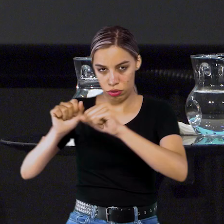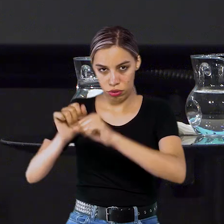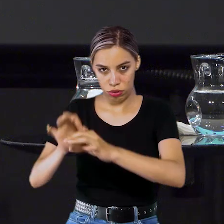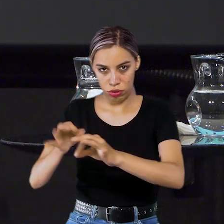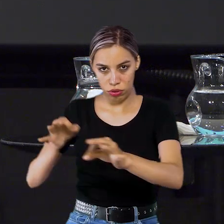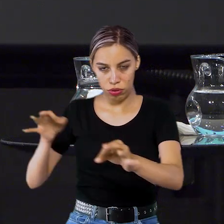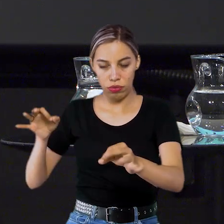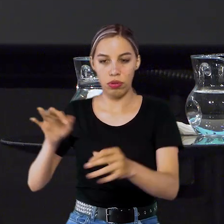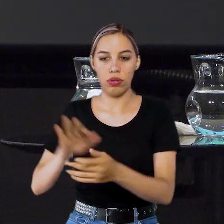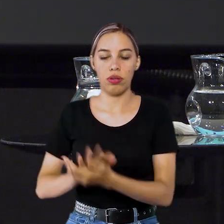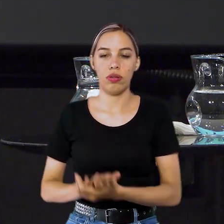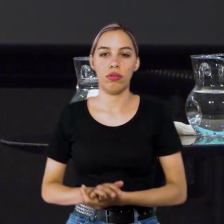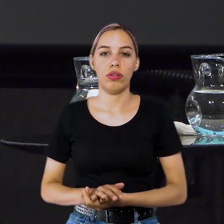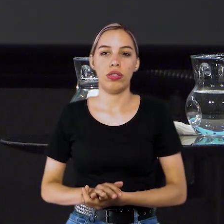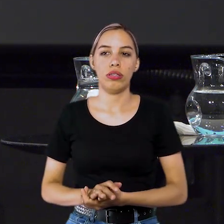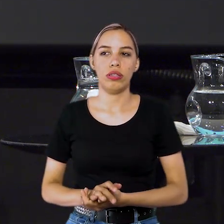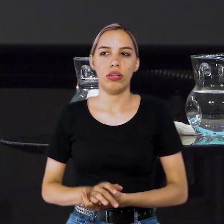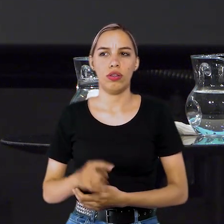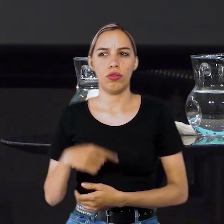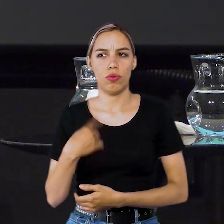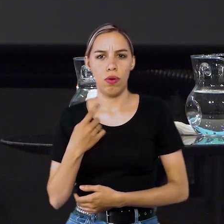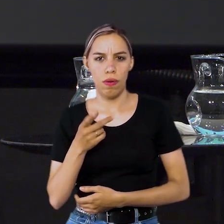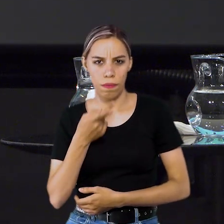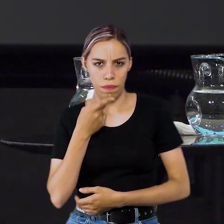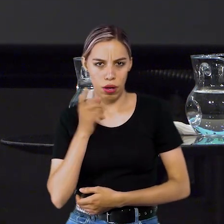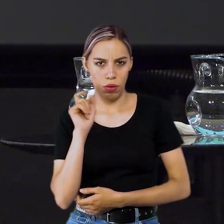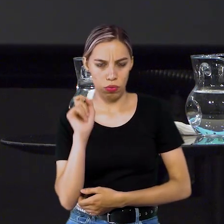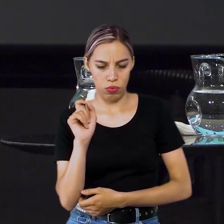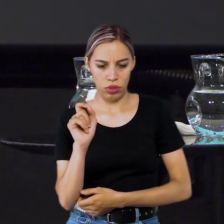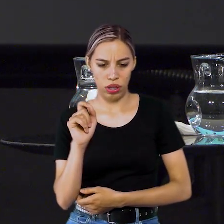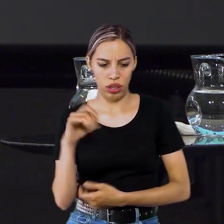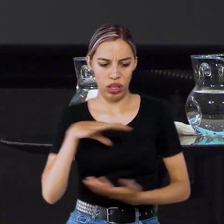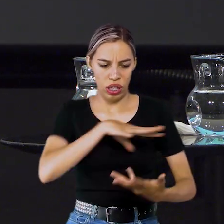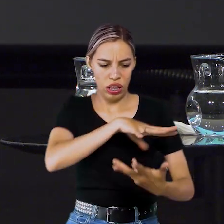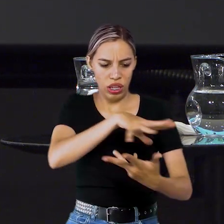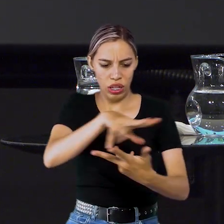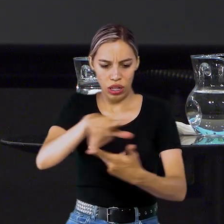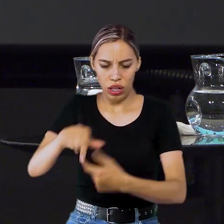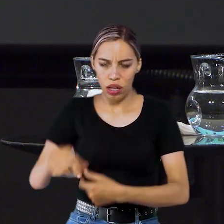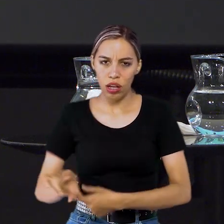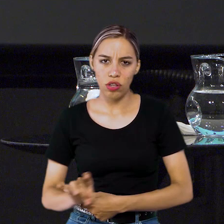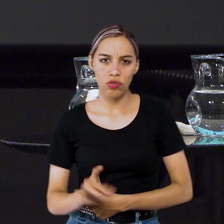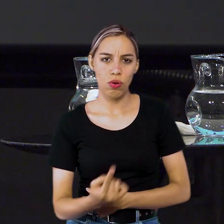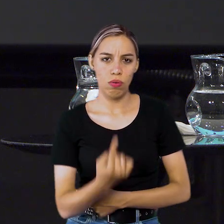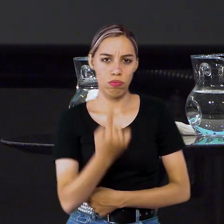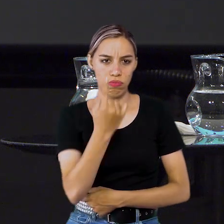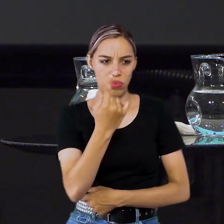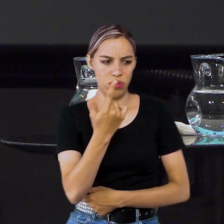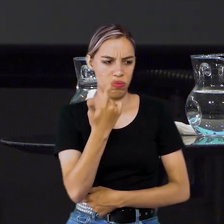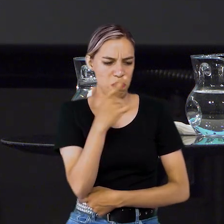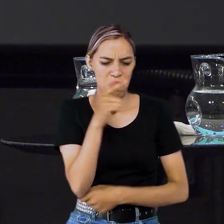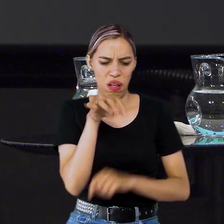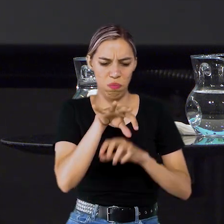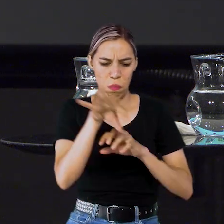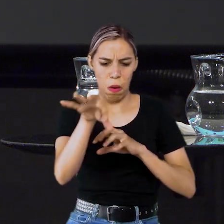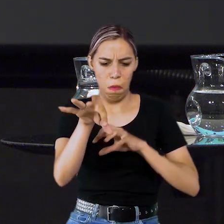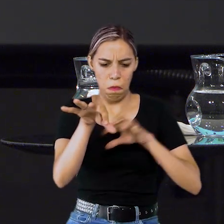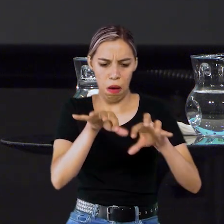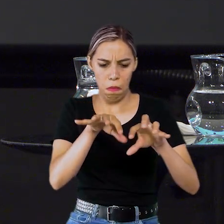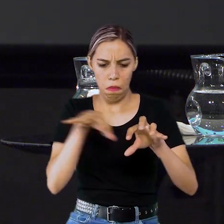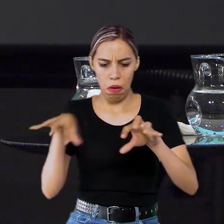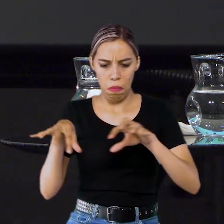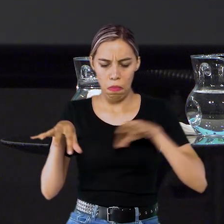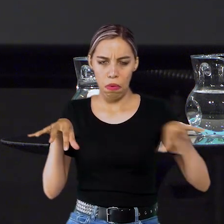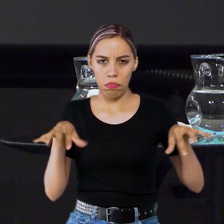de Uerupá, que terra é uma só, não tem divisão. Se a gente olhar assim para...